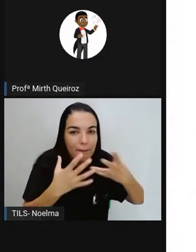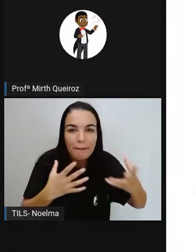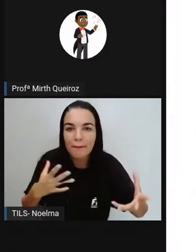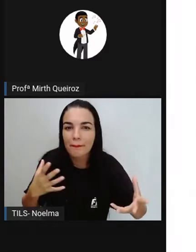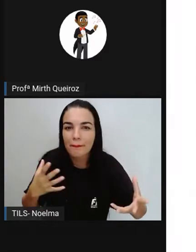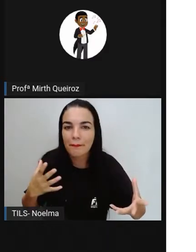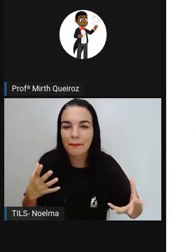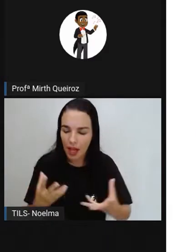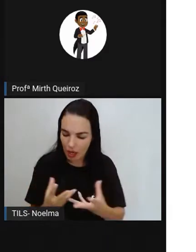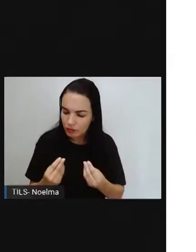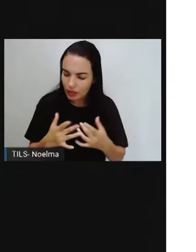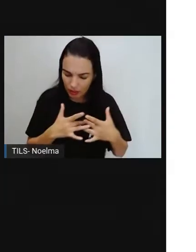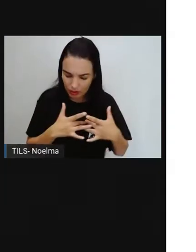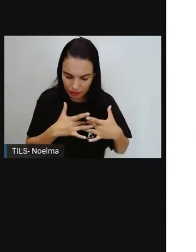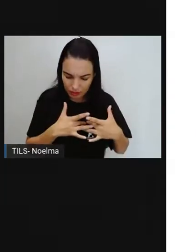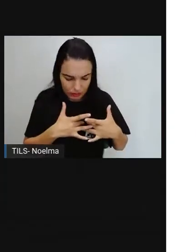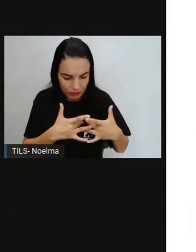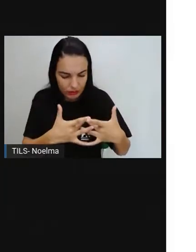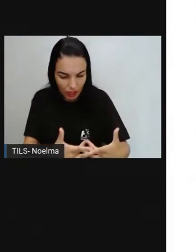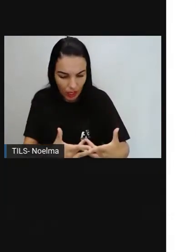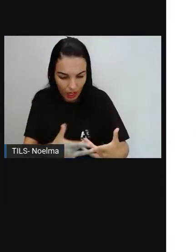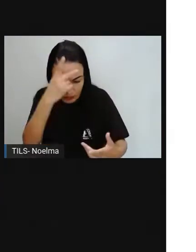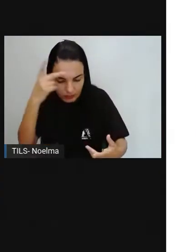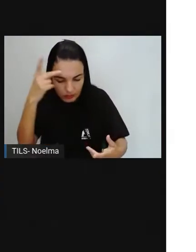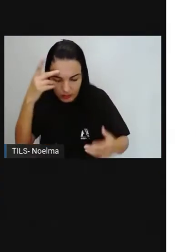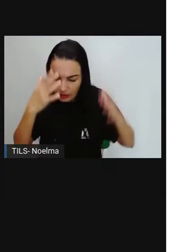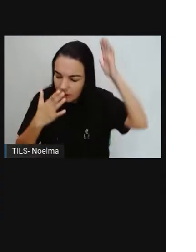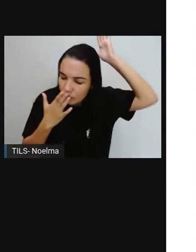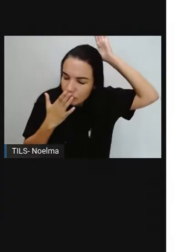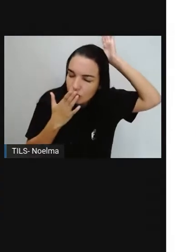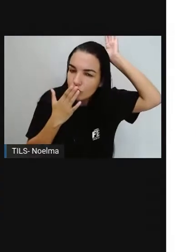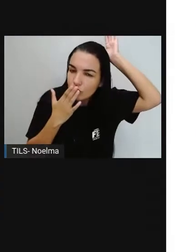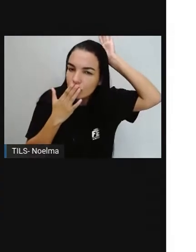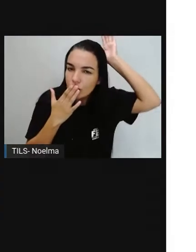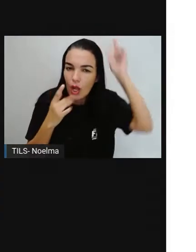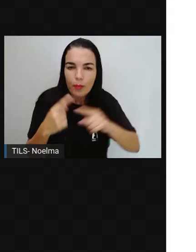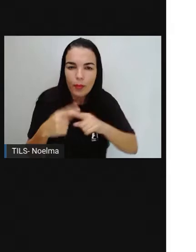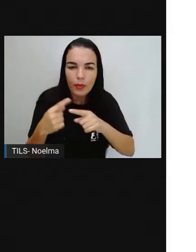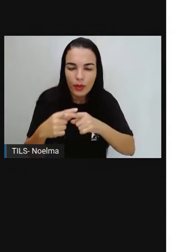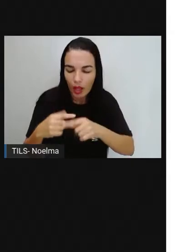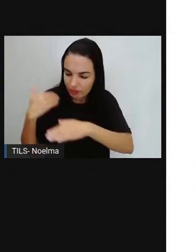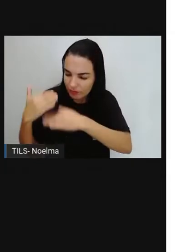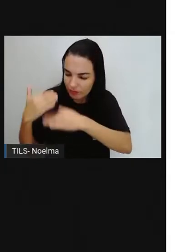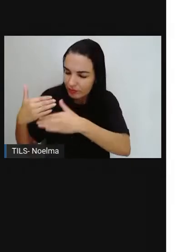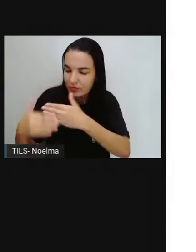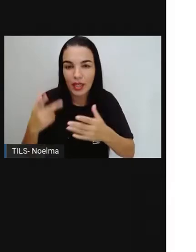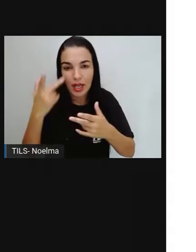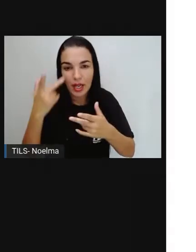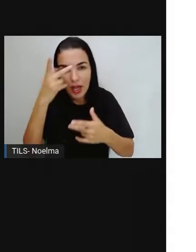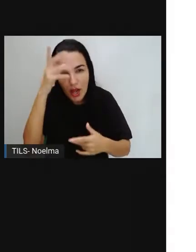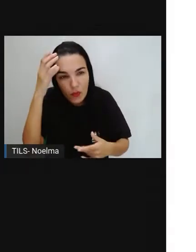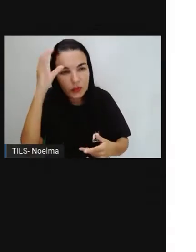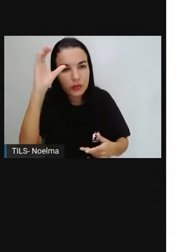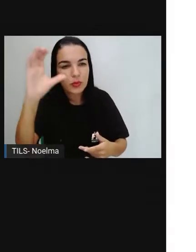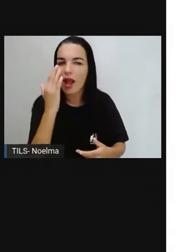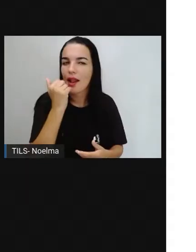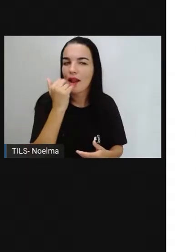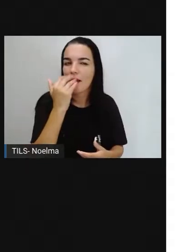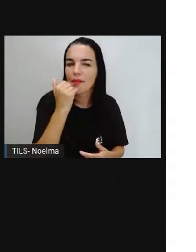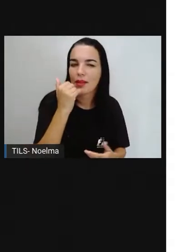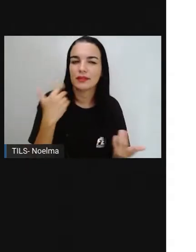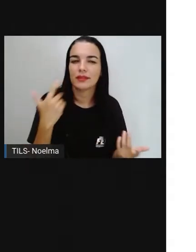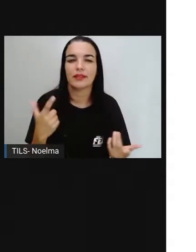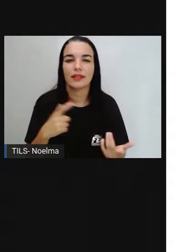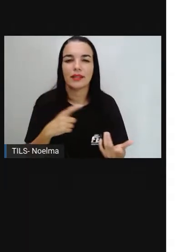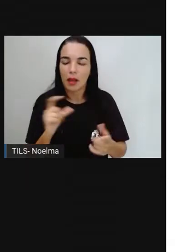ao povo indígena. Hábitos, costumes, alimentação,